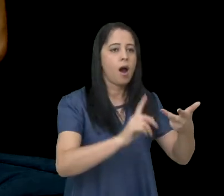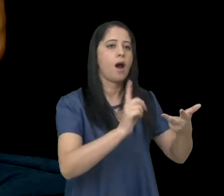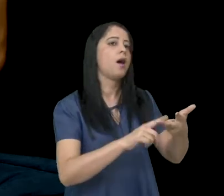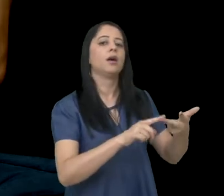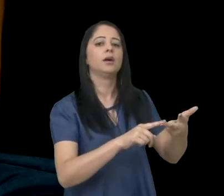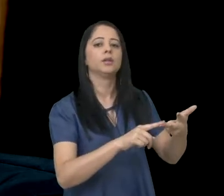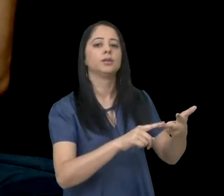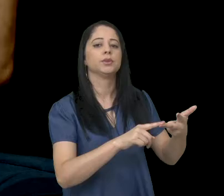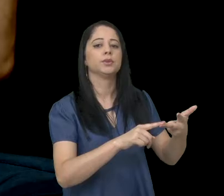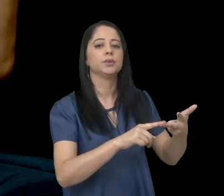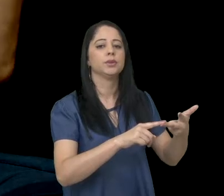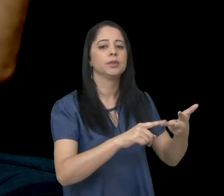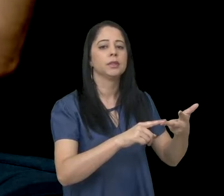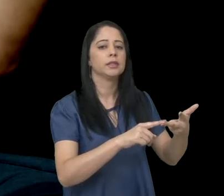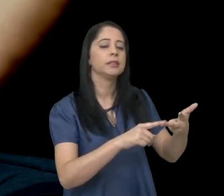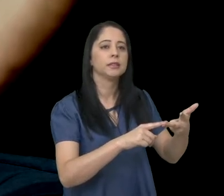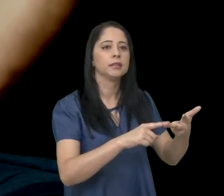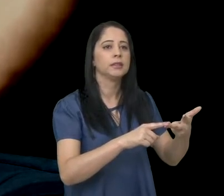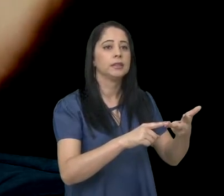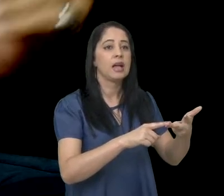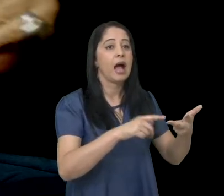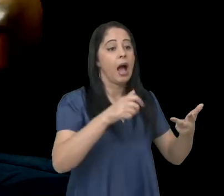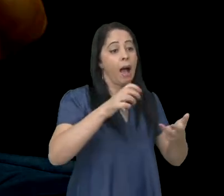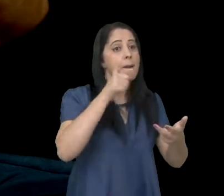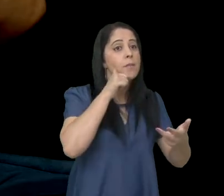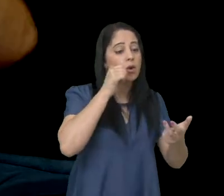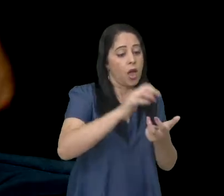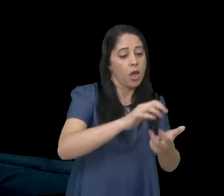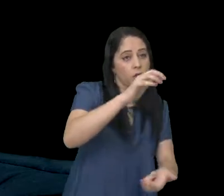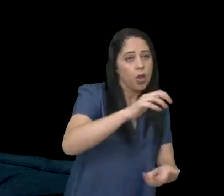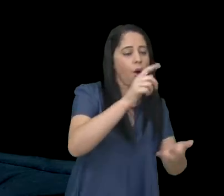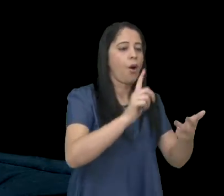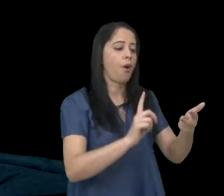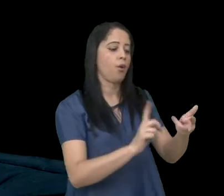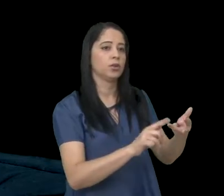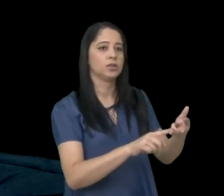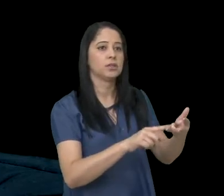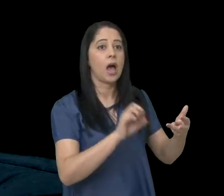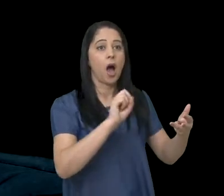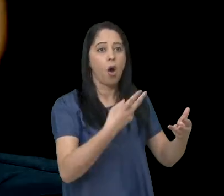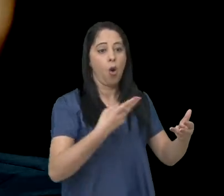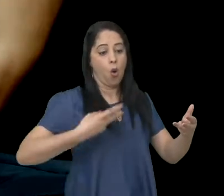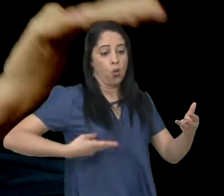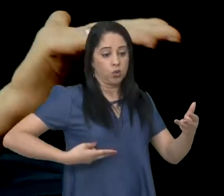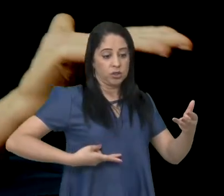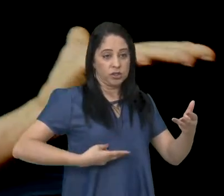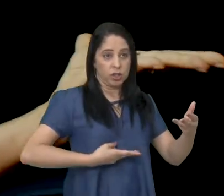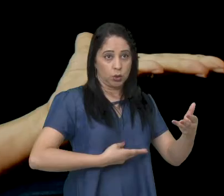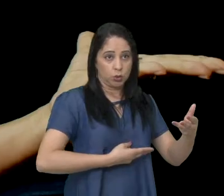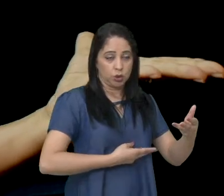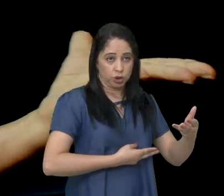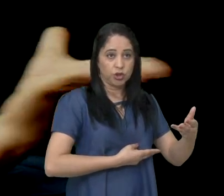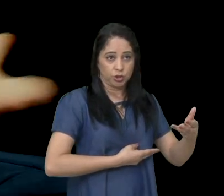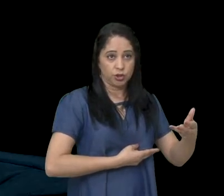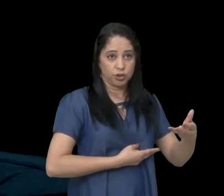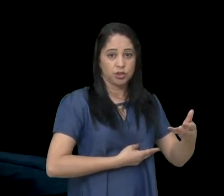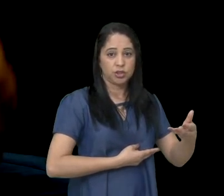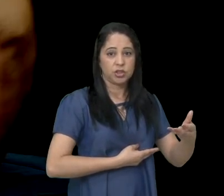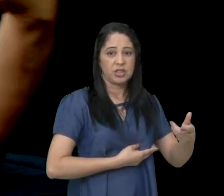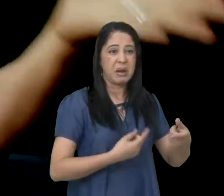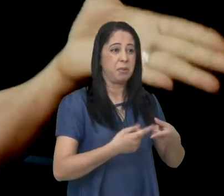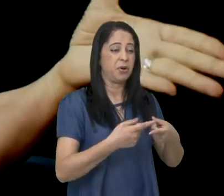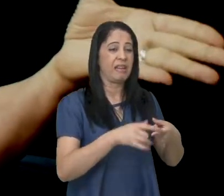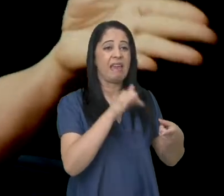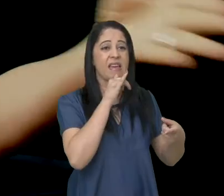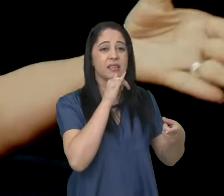mulher de mais idade, das mulheres que precisam fazer cirurgias de bexiga, por exemplo. Depois